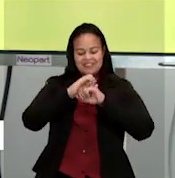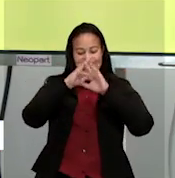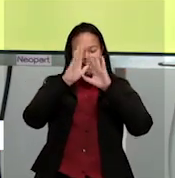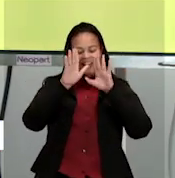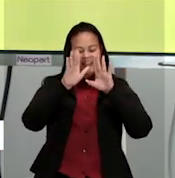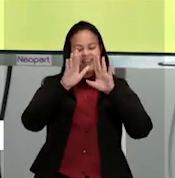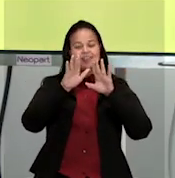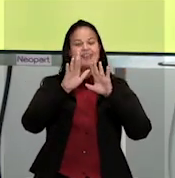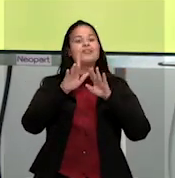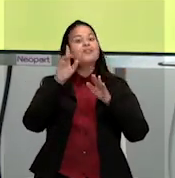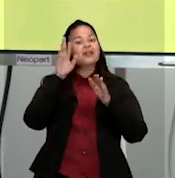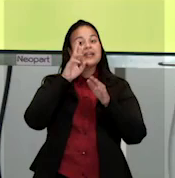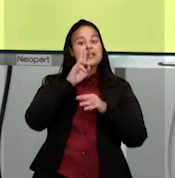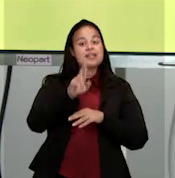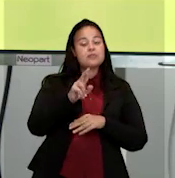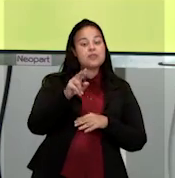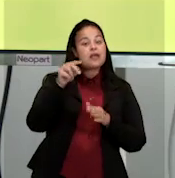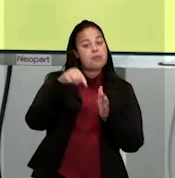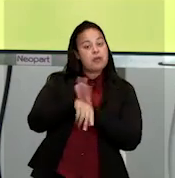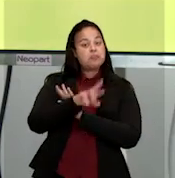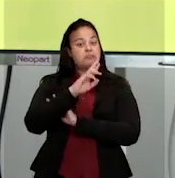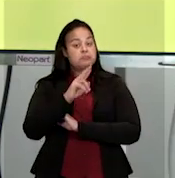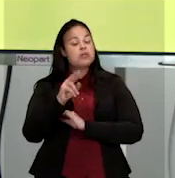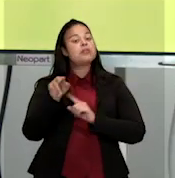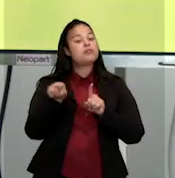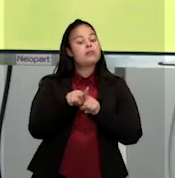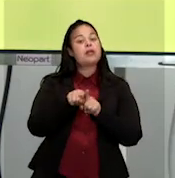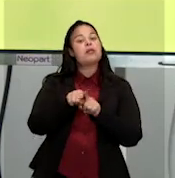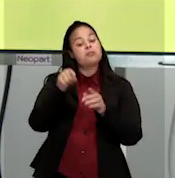Tira Dúvida, ou até mesmo para você perguntar ao seu professor.